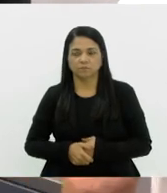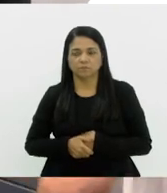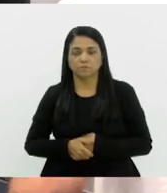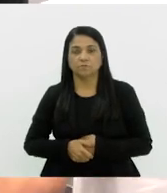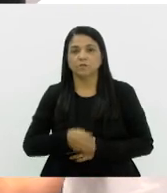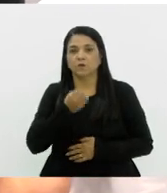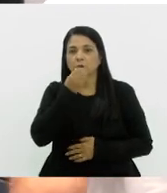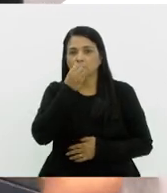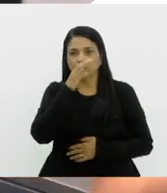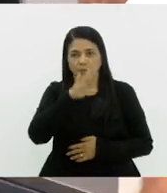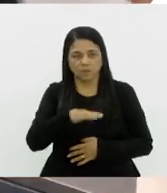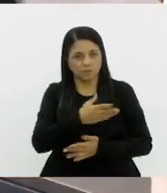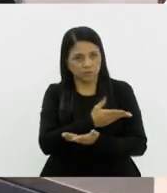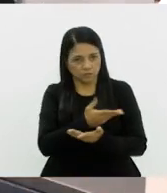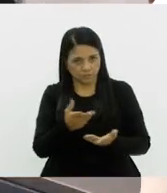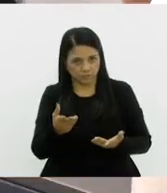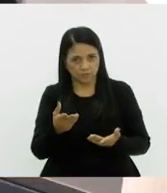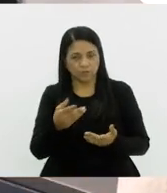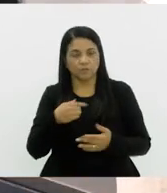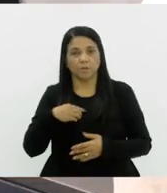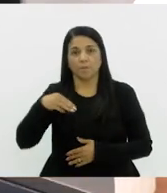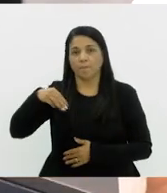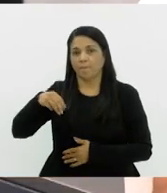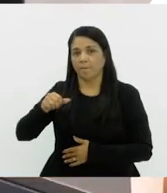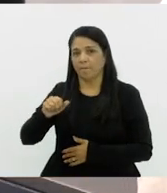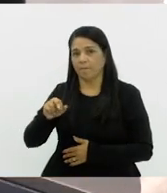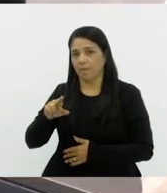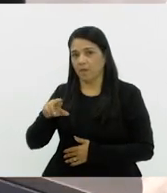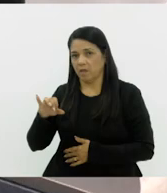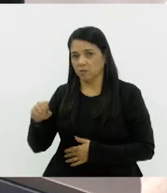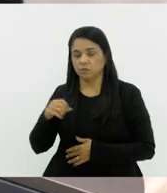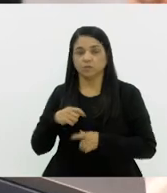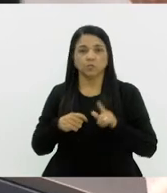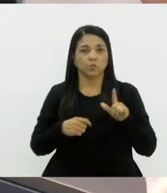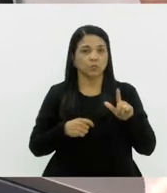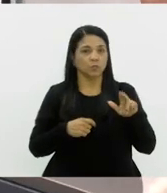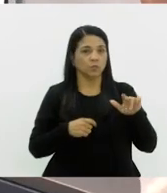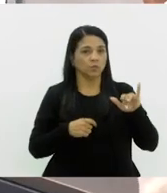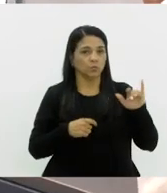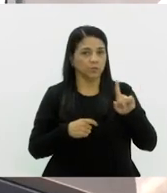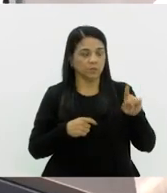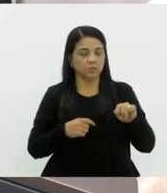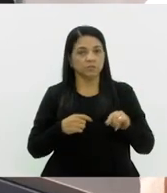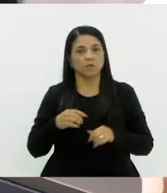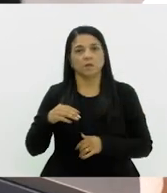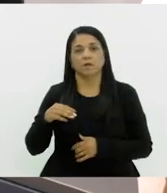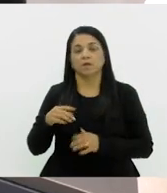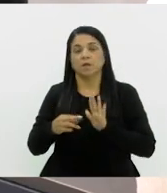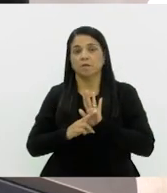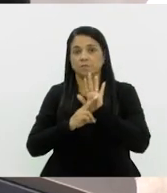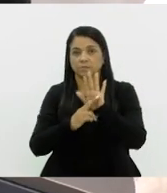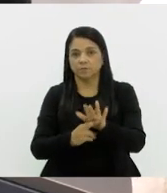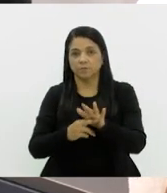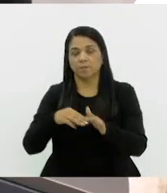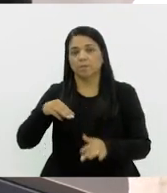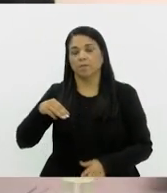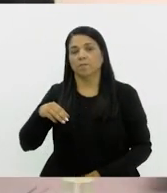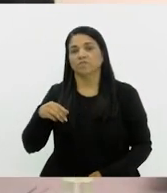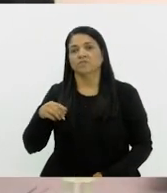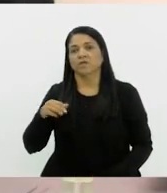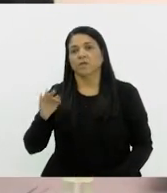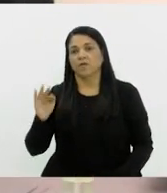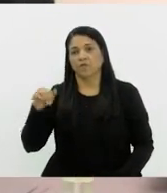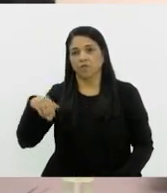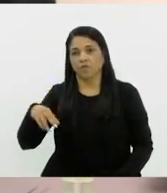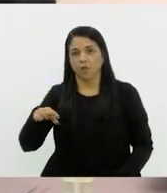Boa tarde a todos. Nós somos Márcio e Luiz, representantes da Amorfonte, e nós estamos aqui para... Eu listei aqui para